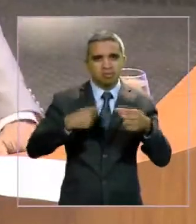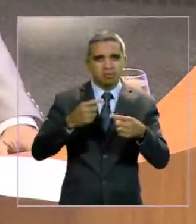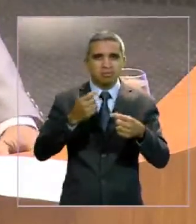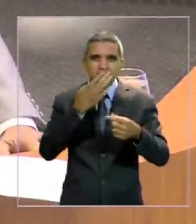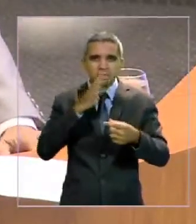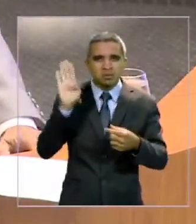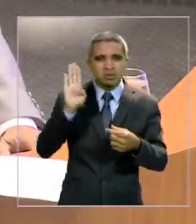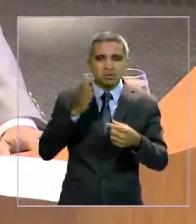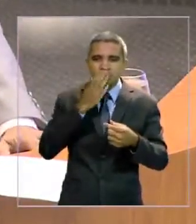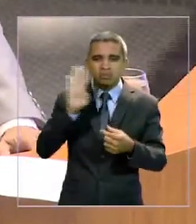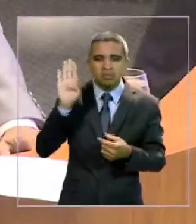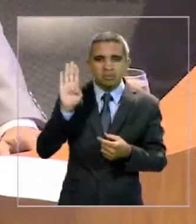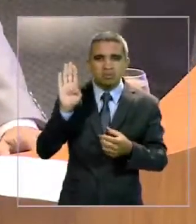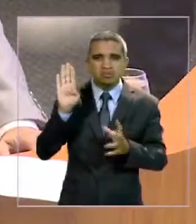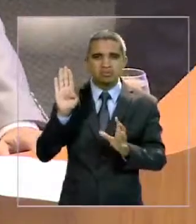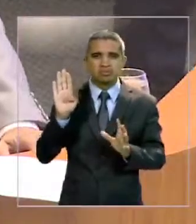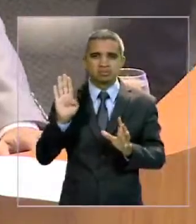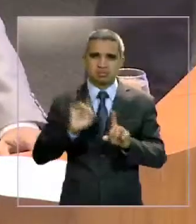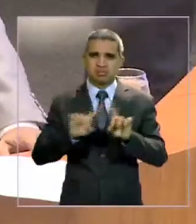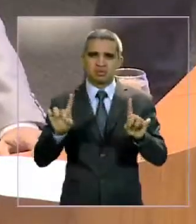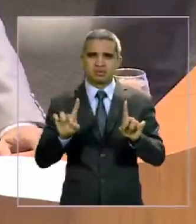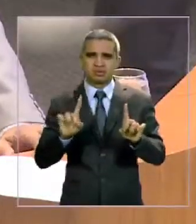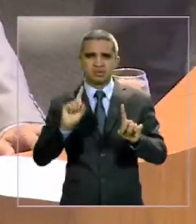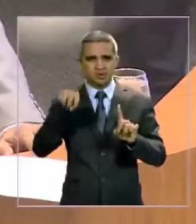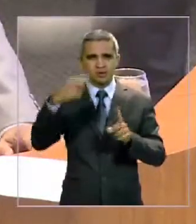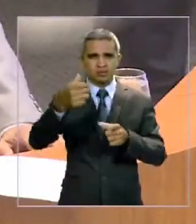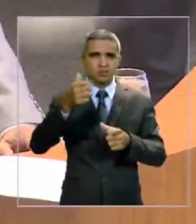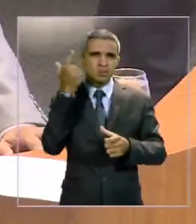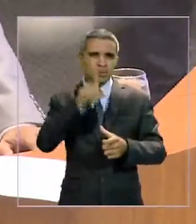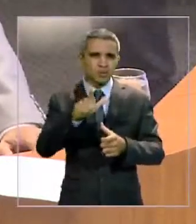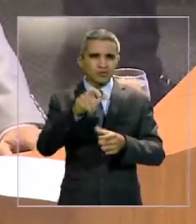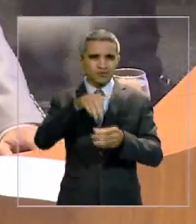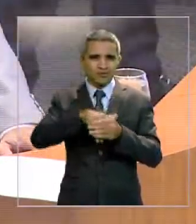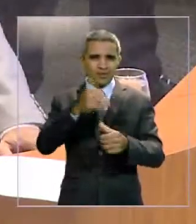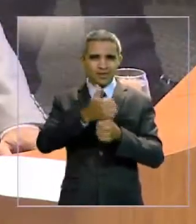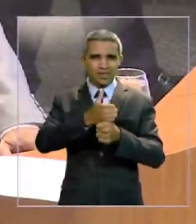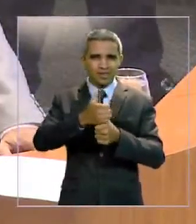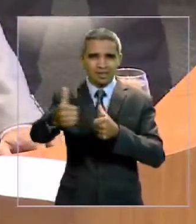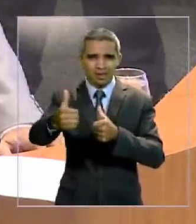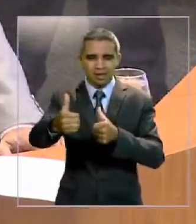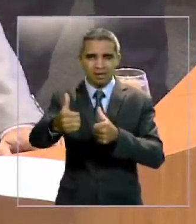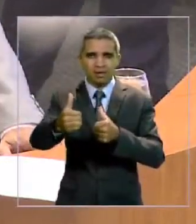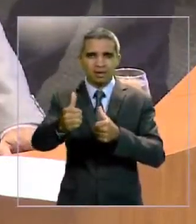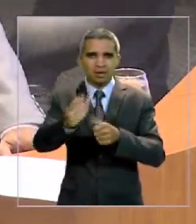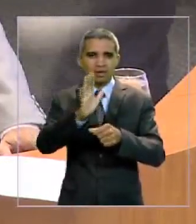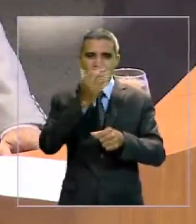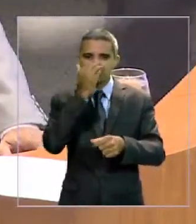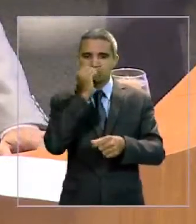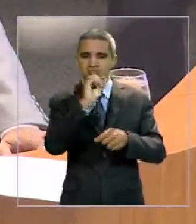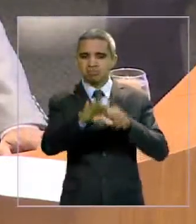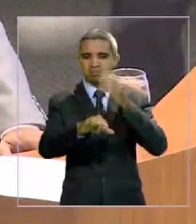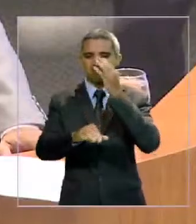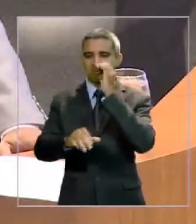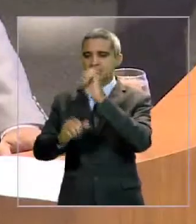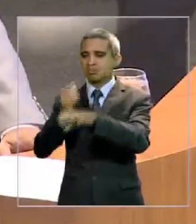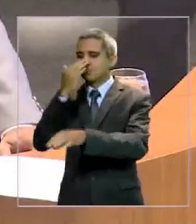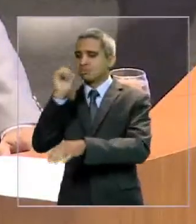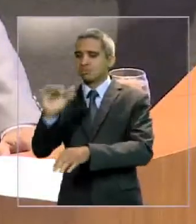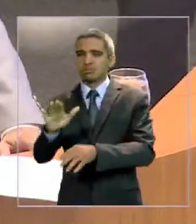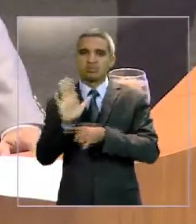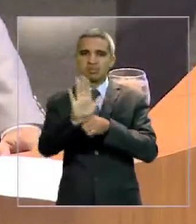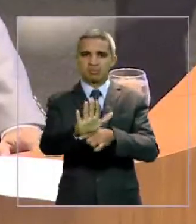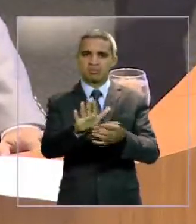audiência. E uma denúncia gravíssima, principalmente no Socorrão 2, mas no momento oportuno vamos tratar